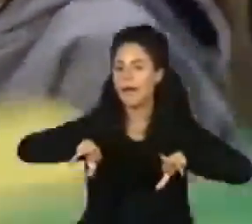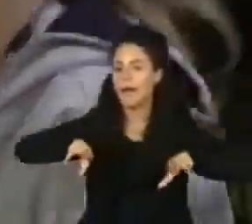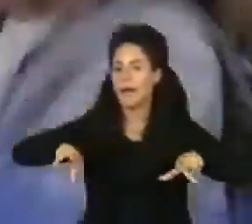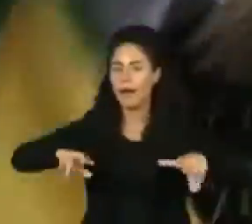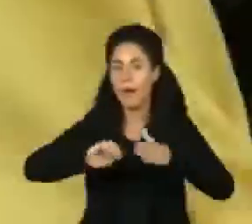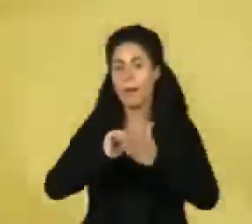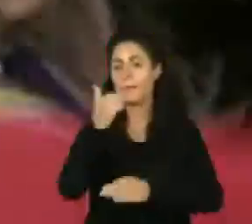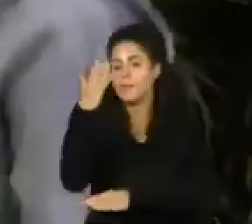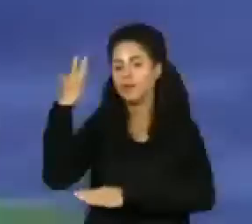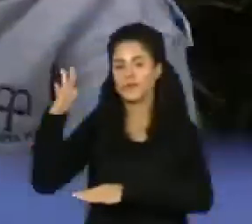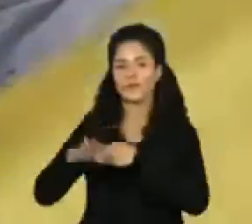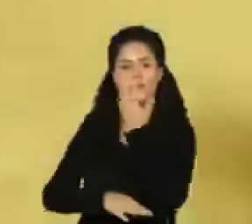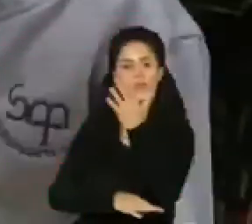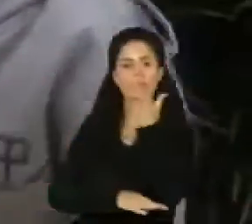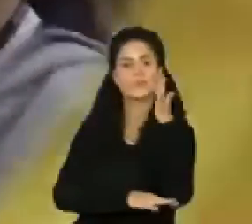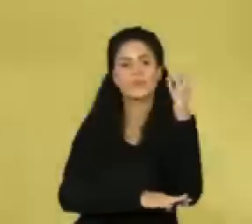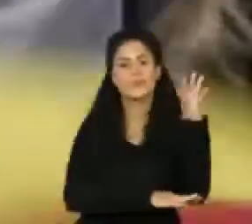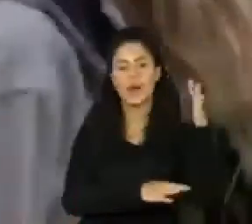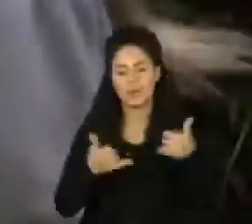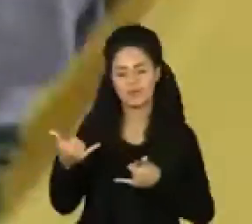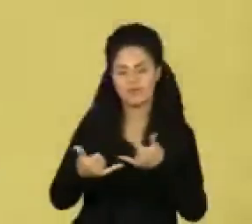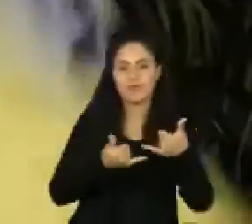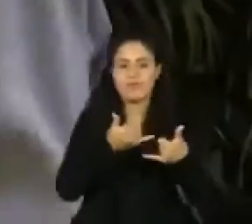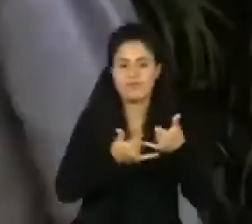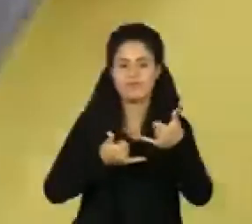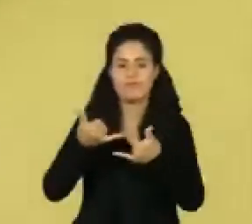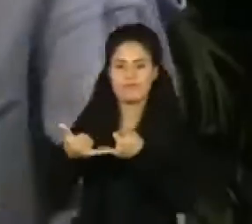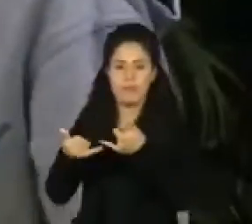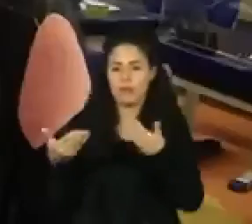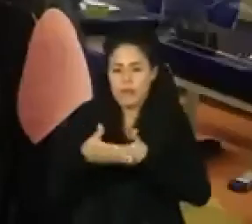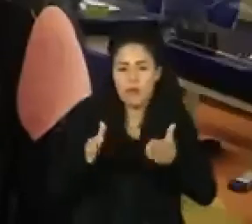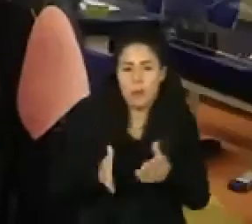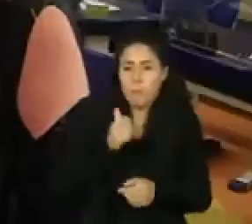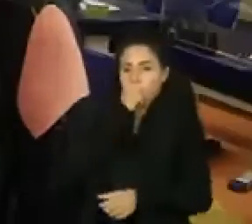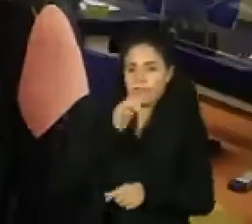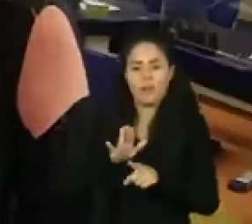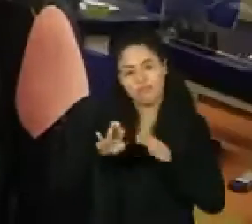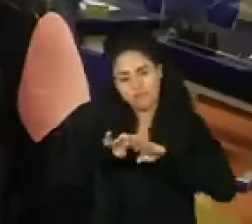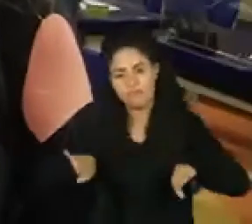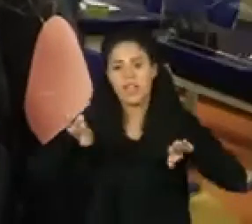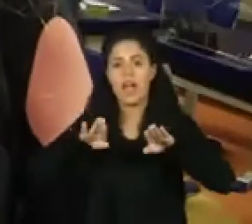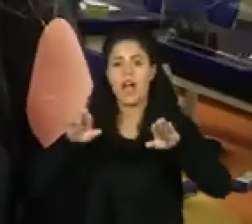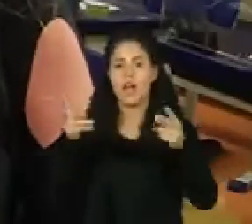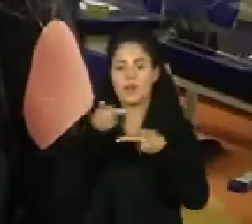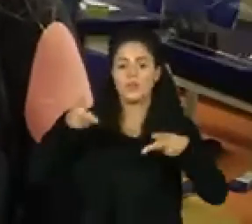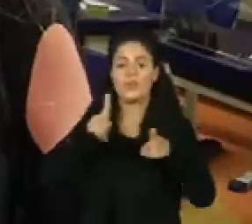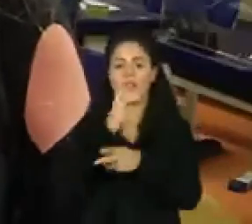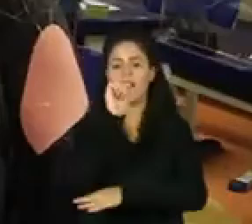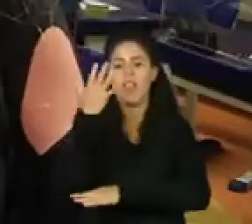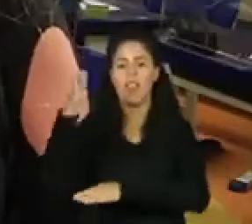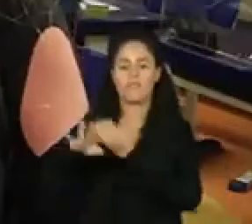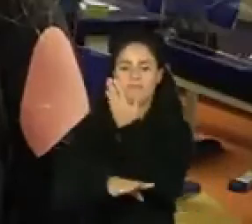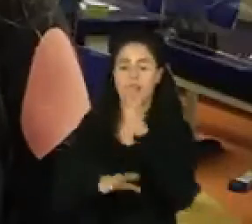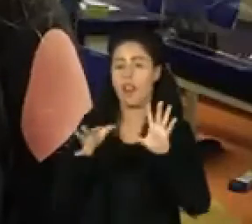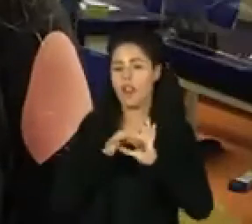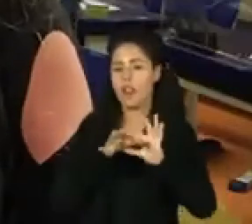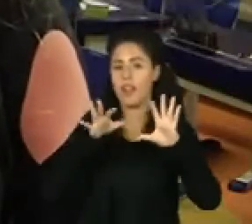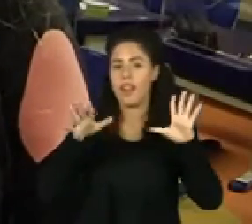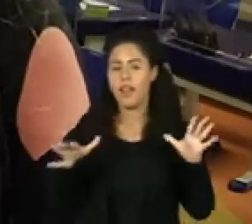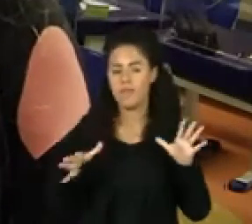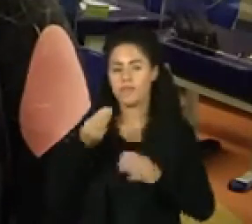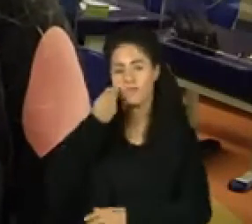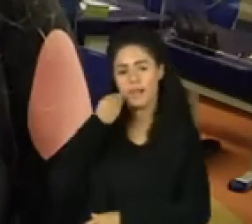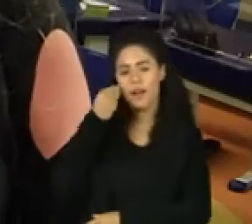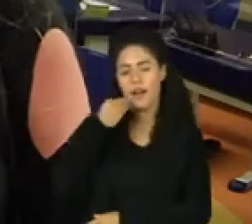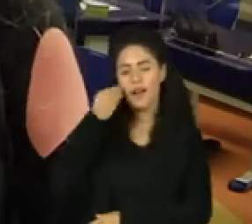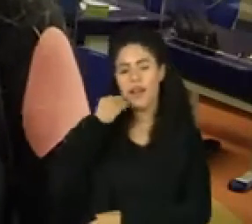para deixar as crianças o menor tempo possível em salas fechadas. Se proporcionar momentos em que eles possam vivenciar